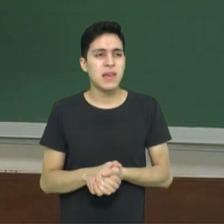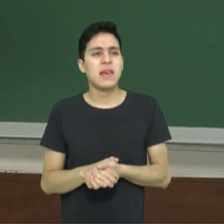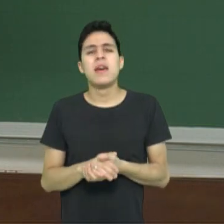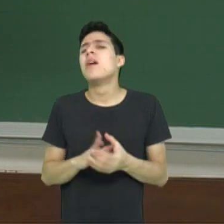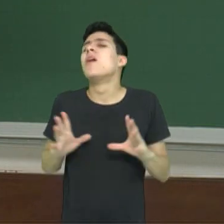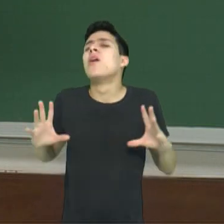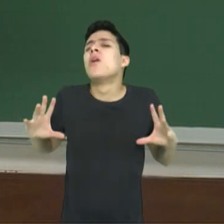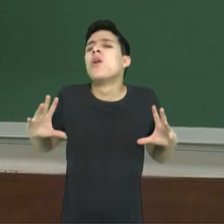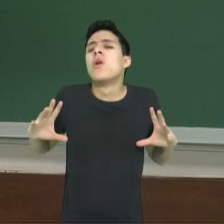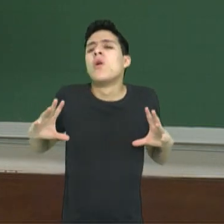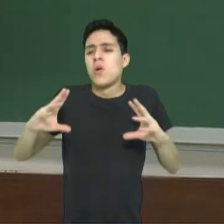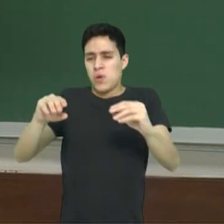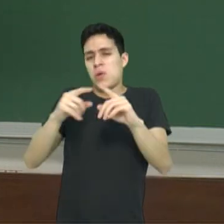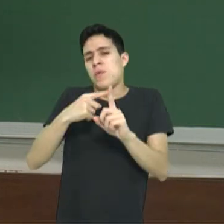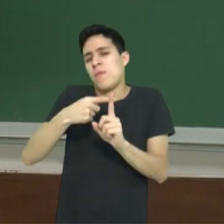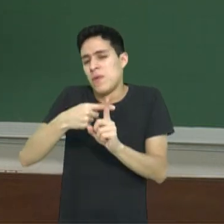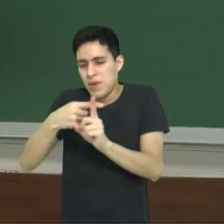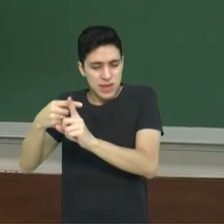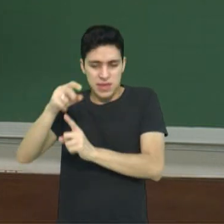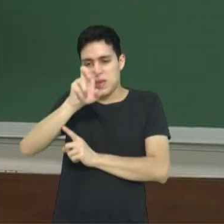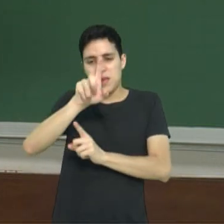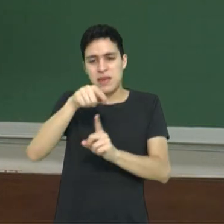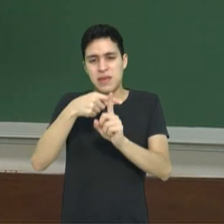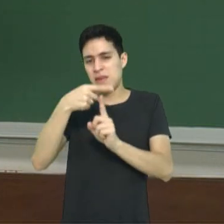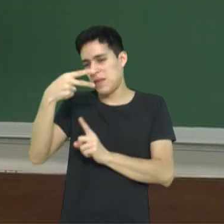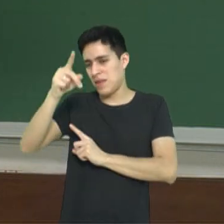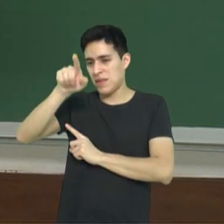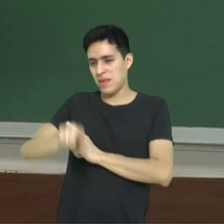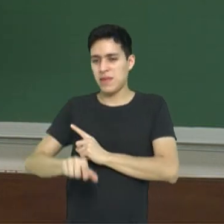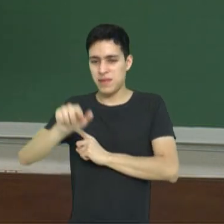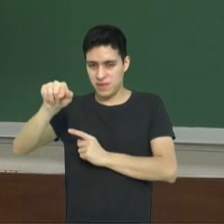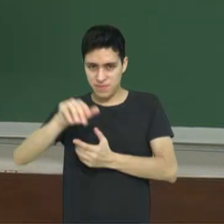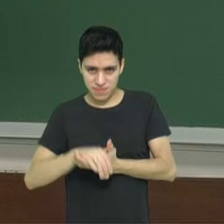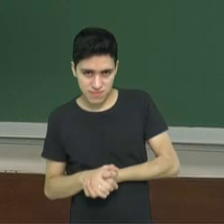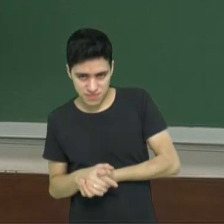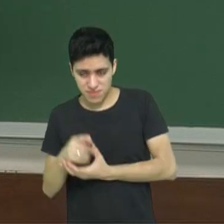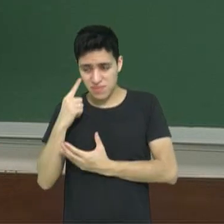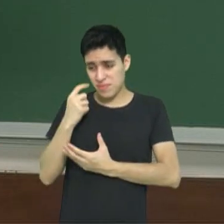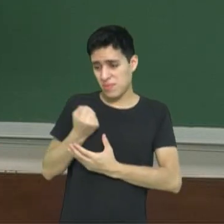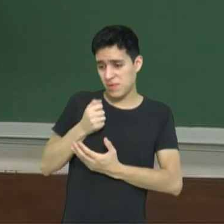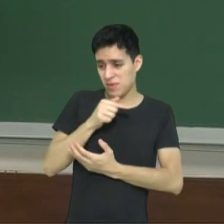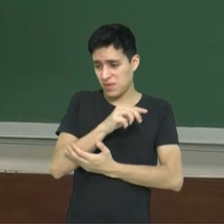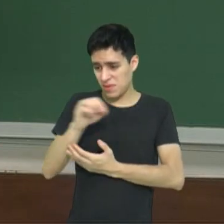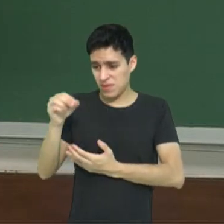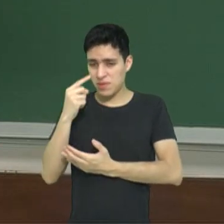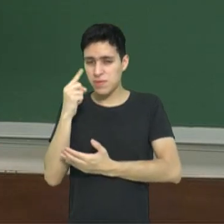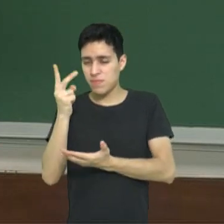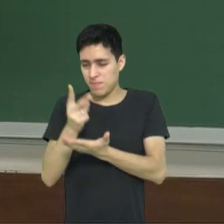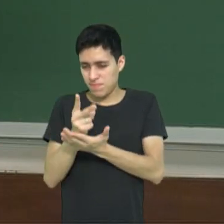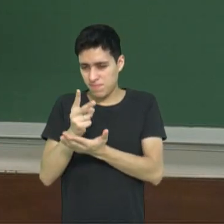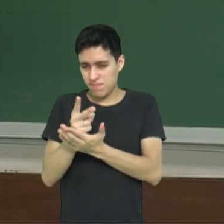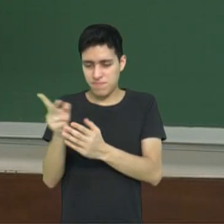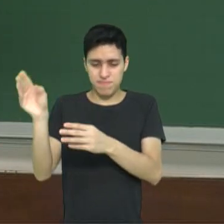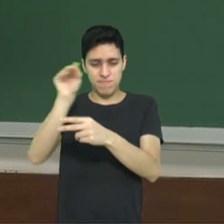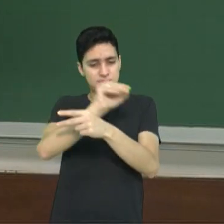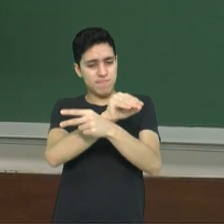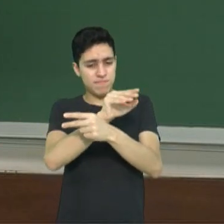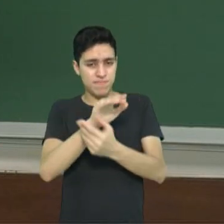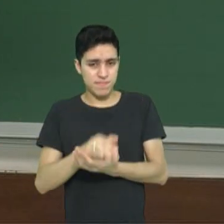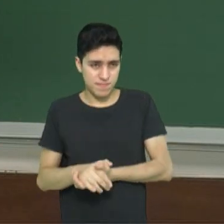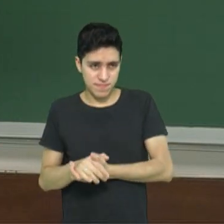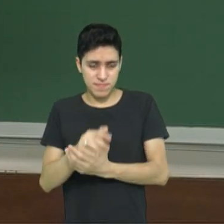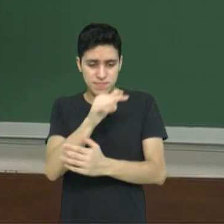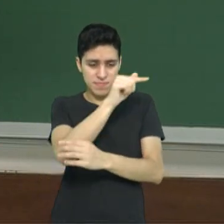todo mundo fica positivo. Ó, 5 mais 2, 7. O número 700 continua no primeiro membro. 7